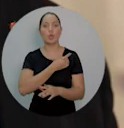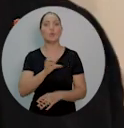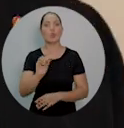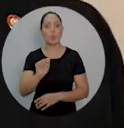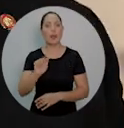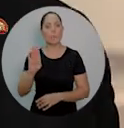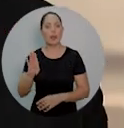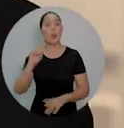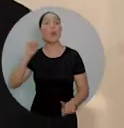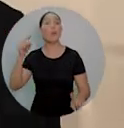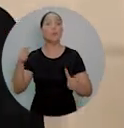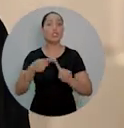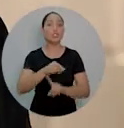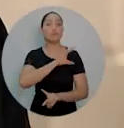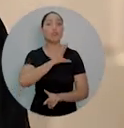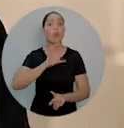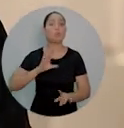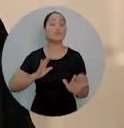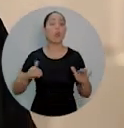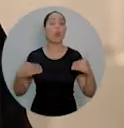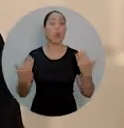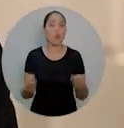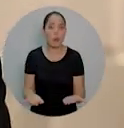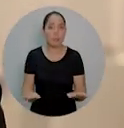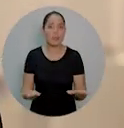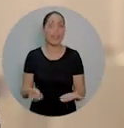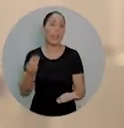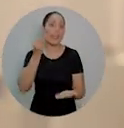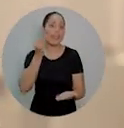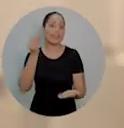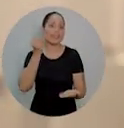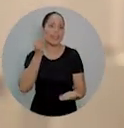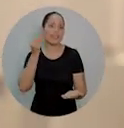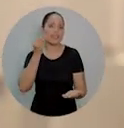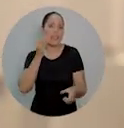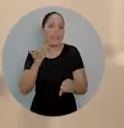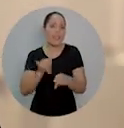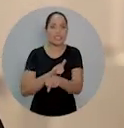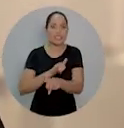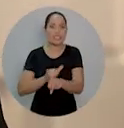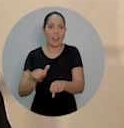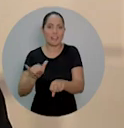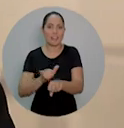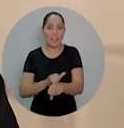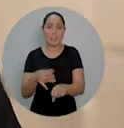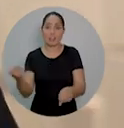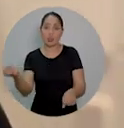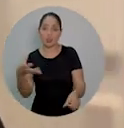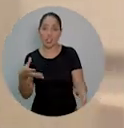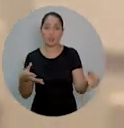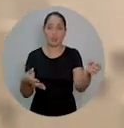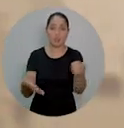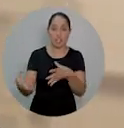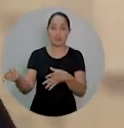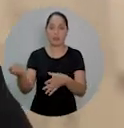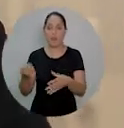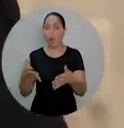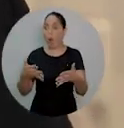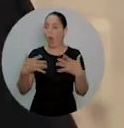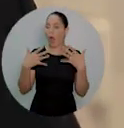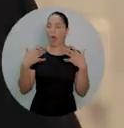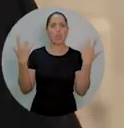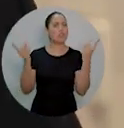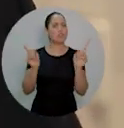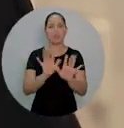OAB, na comissão, é o quê? É não deixar mais que a inovação nos surpreenda. Que ela não